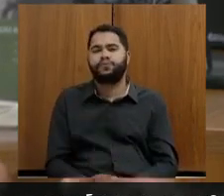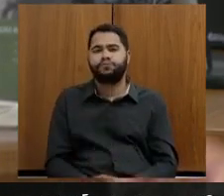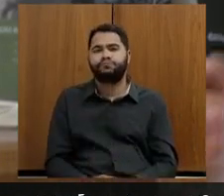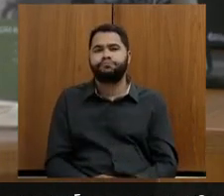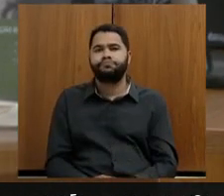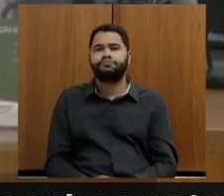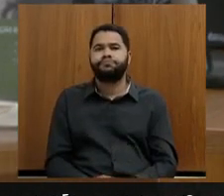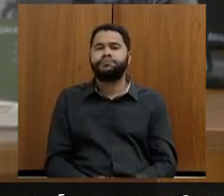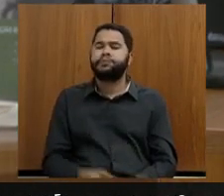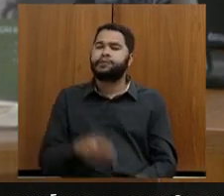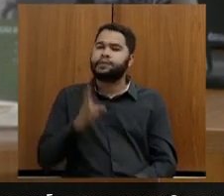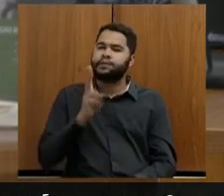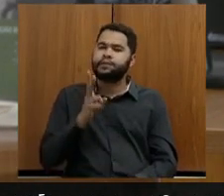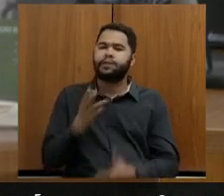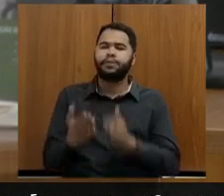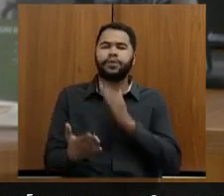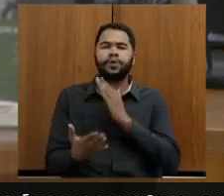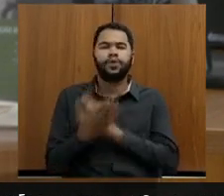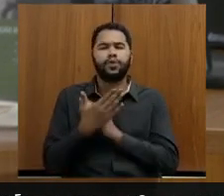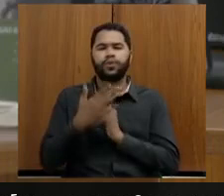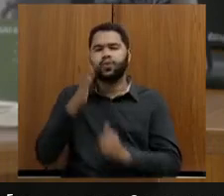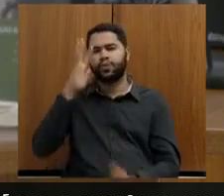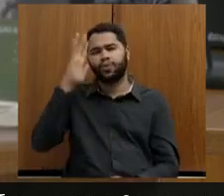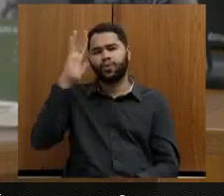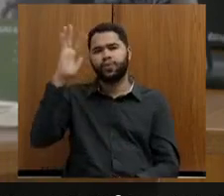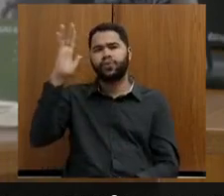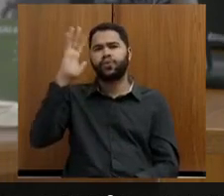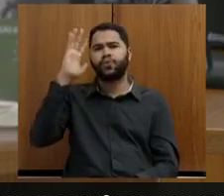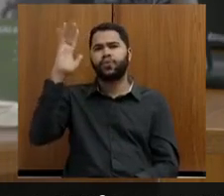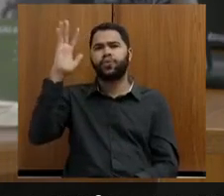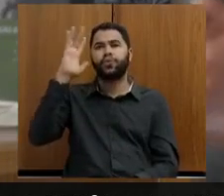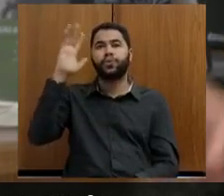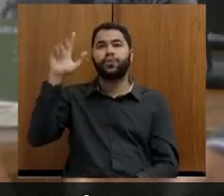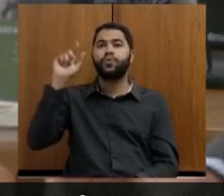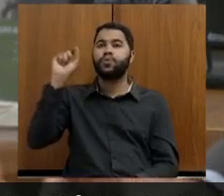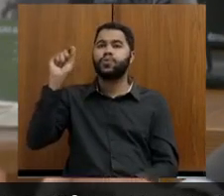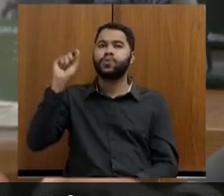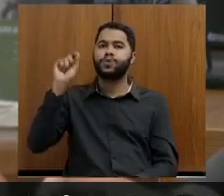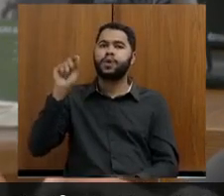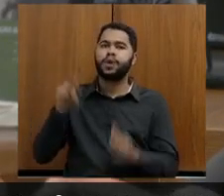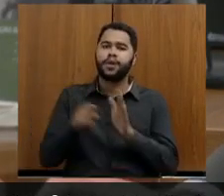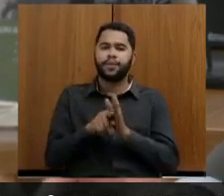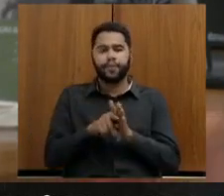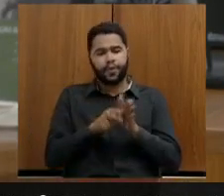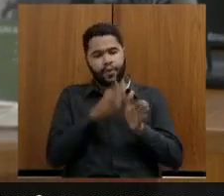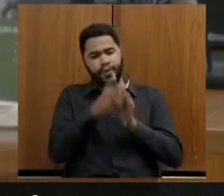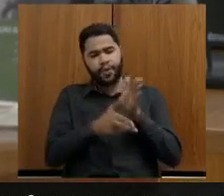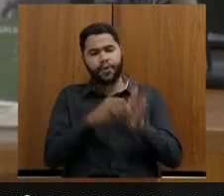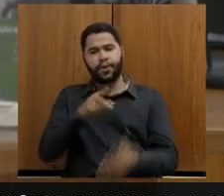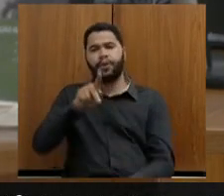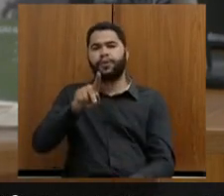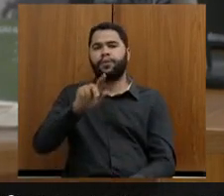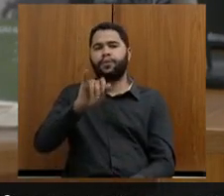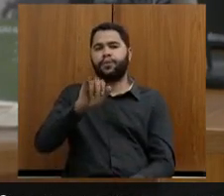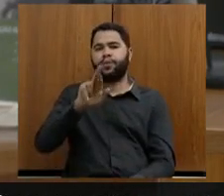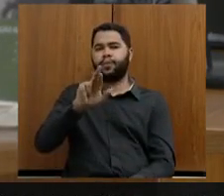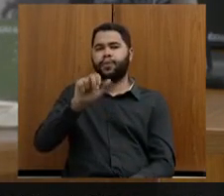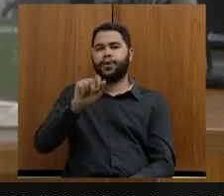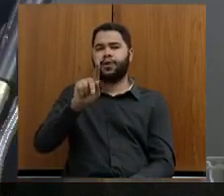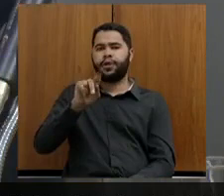você sempre me ajudou muito desse sonho né da da Estrada da ferrovia de Pirapora